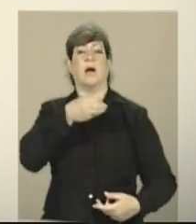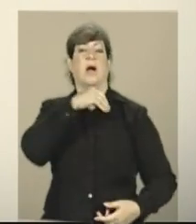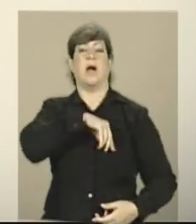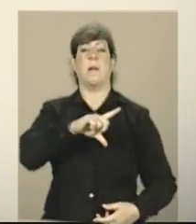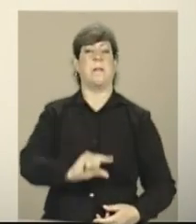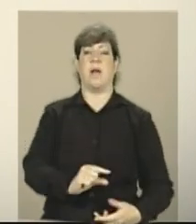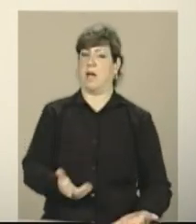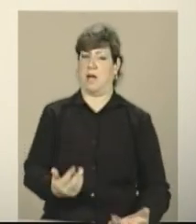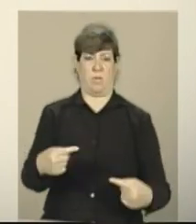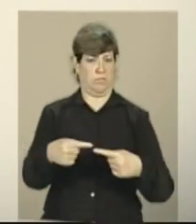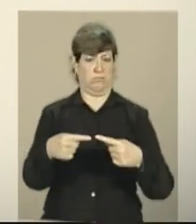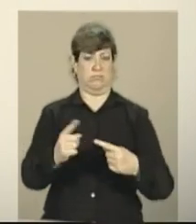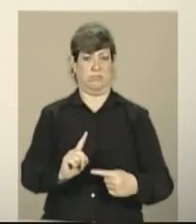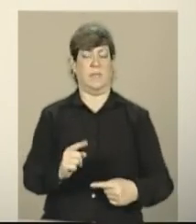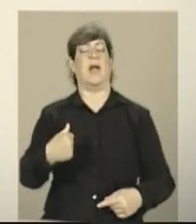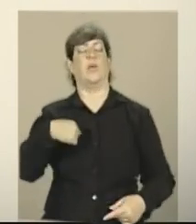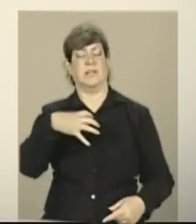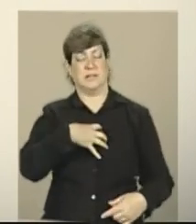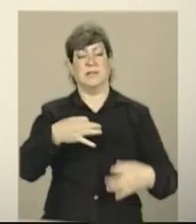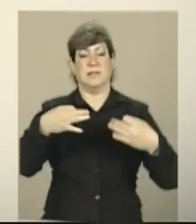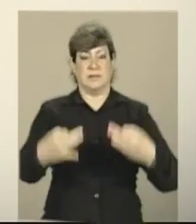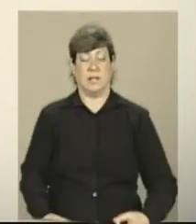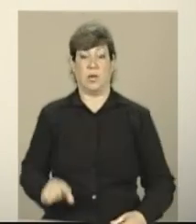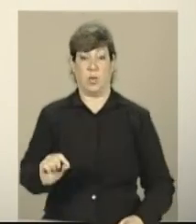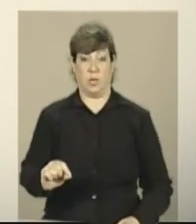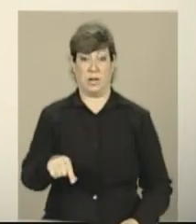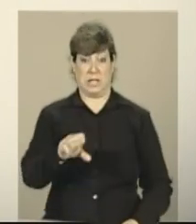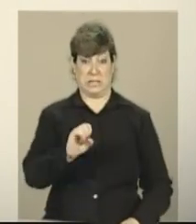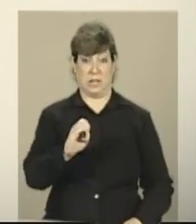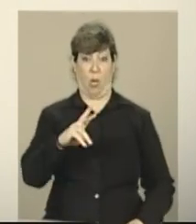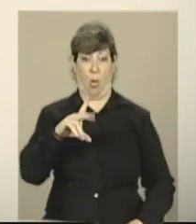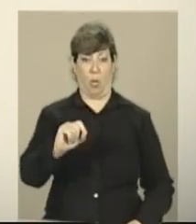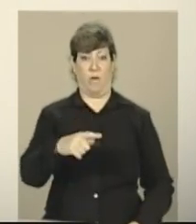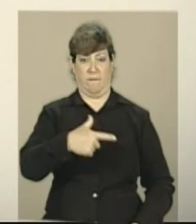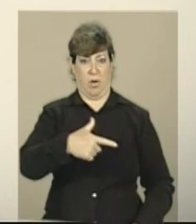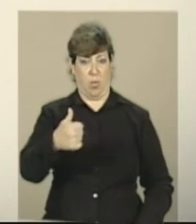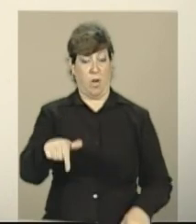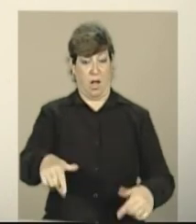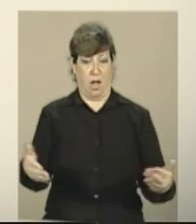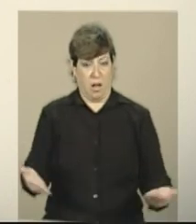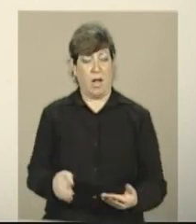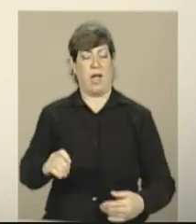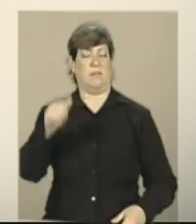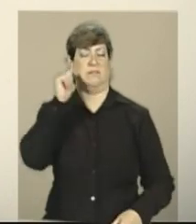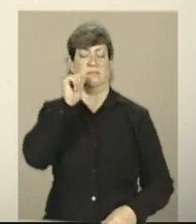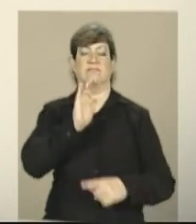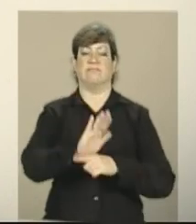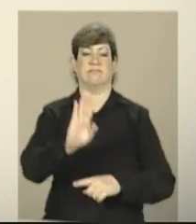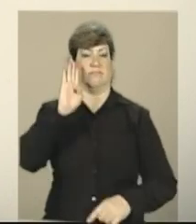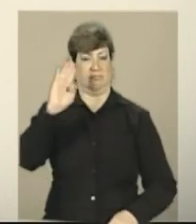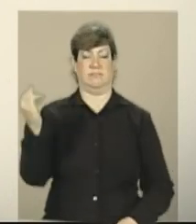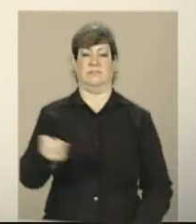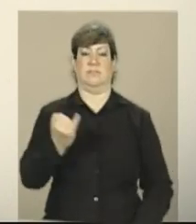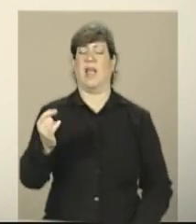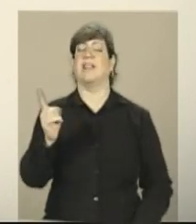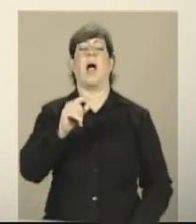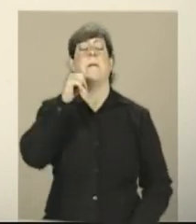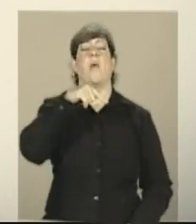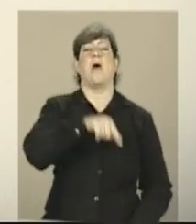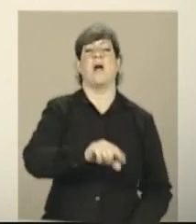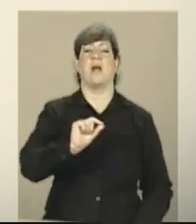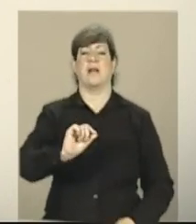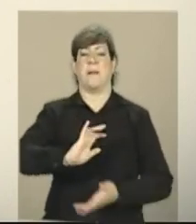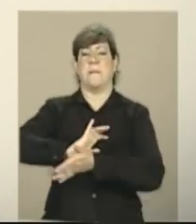e ganhar mesmo eu tenho convicção Luciano para o século 21 é o século das mulheres não para as